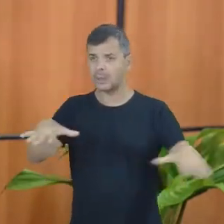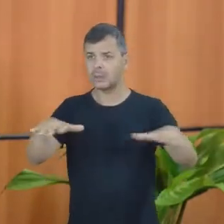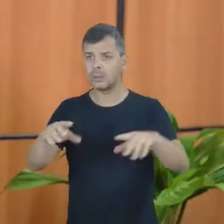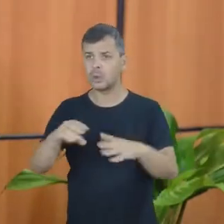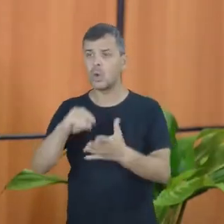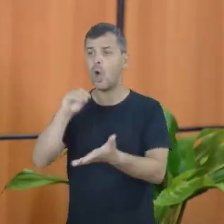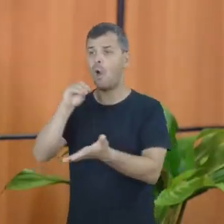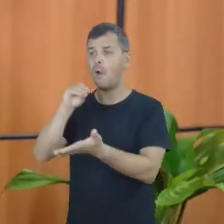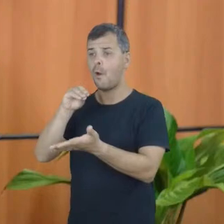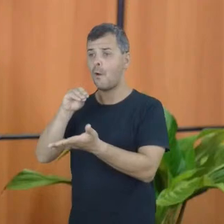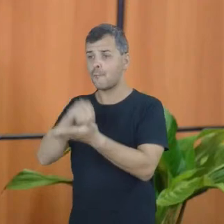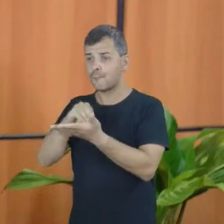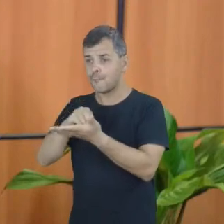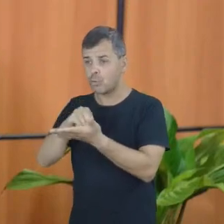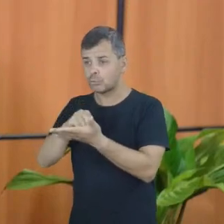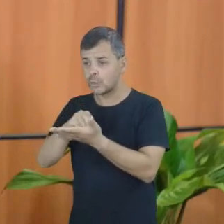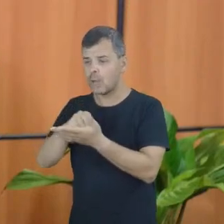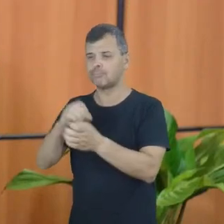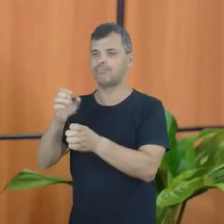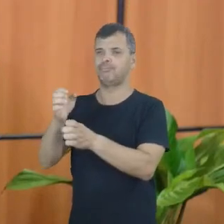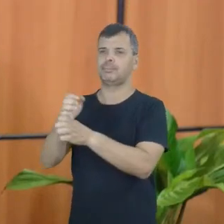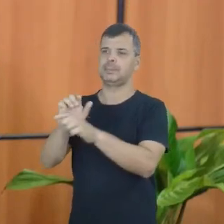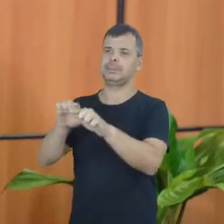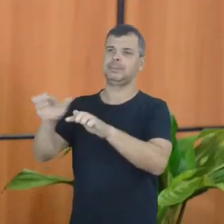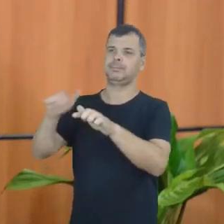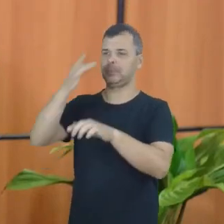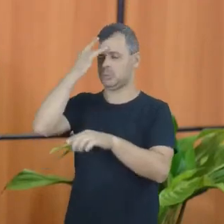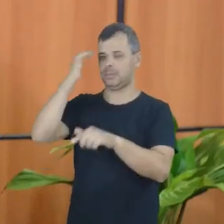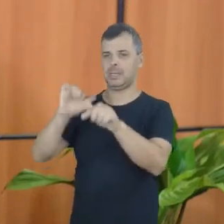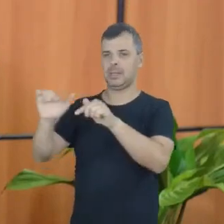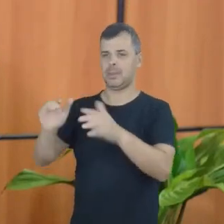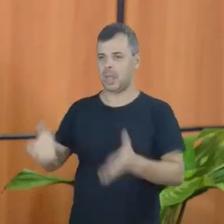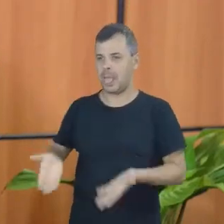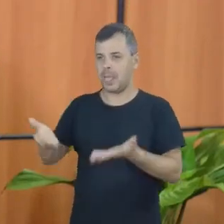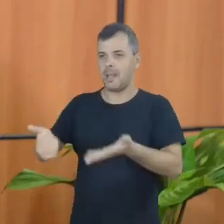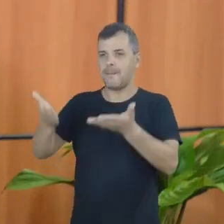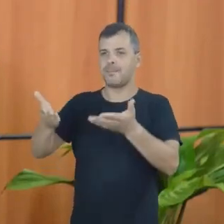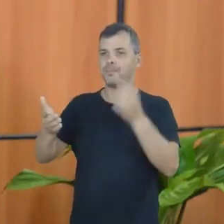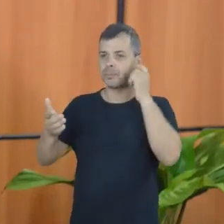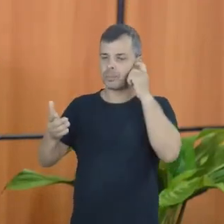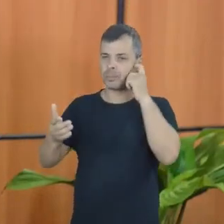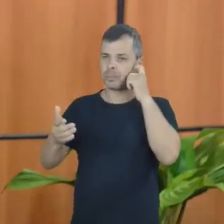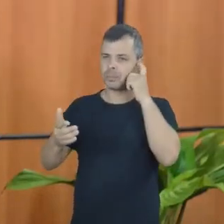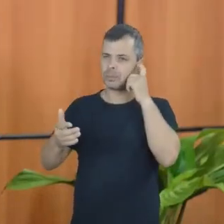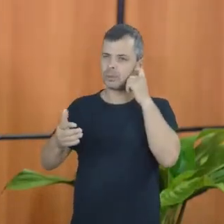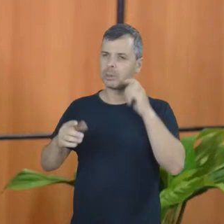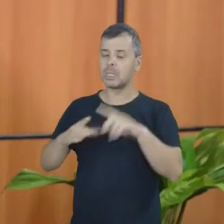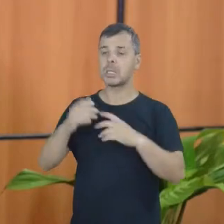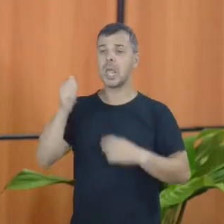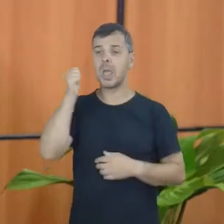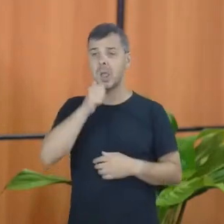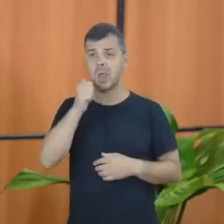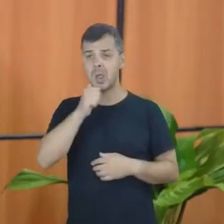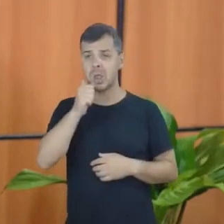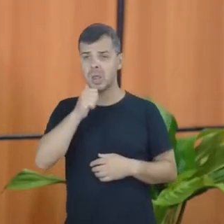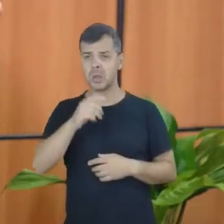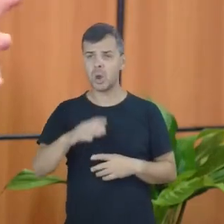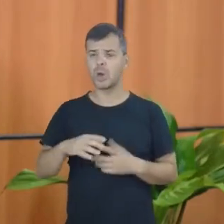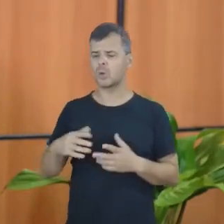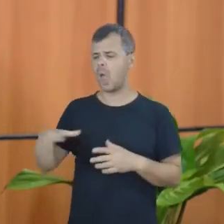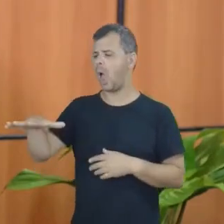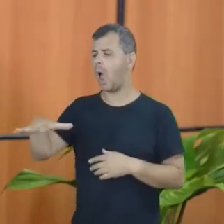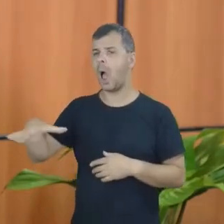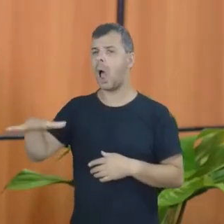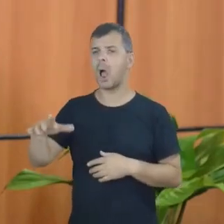país faltando mão de obra. A gente até estimula que, olha, se as mulheres estão aí no